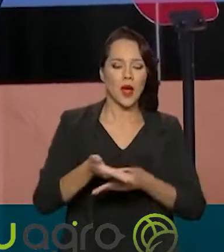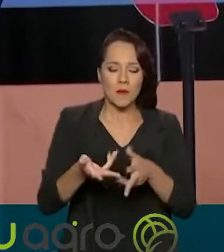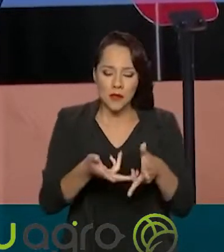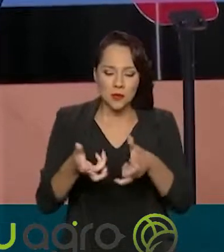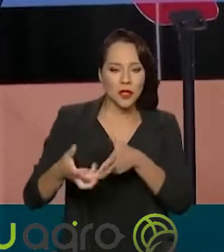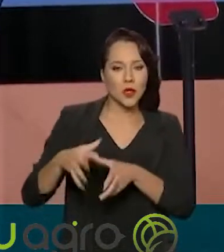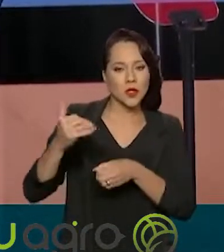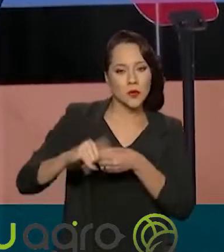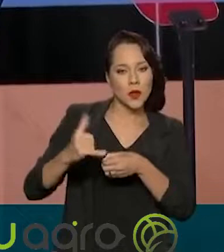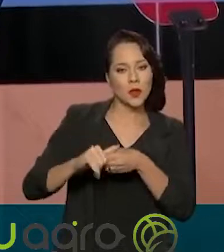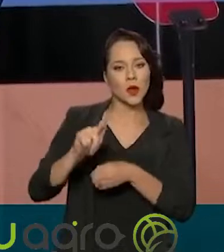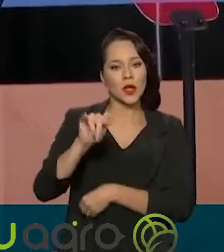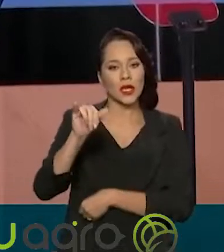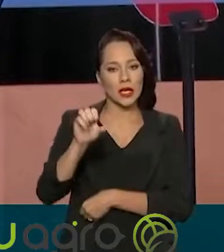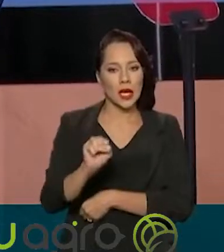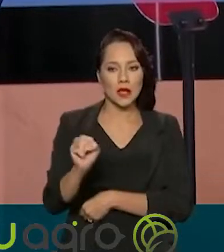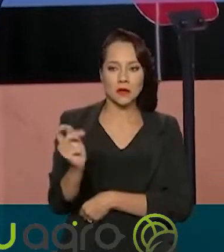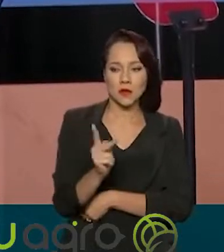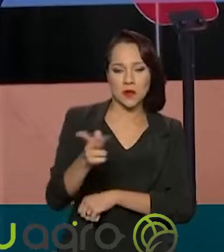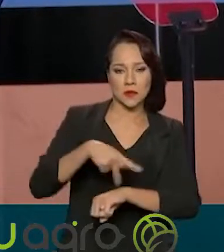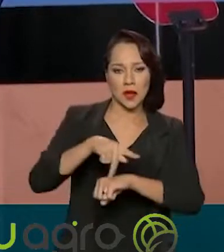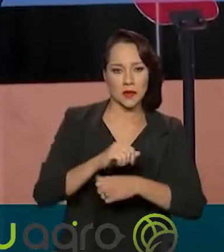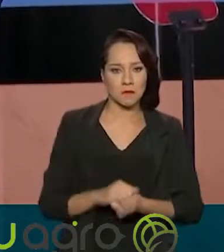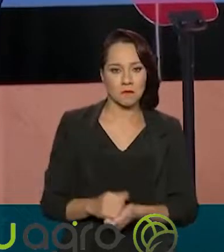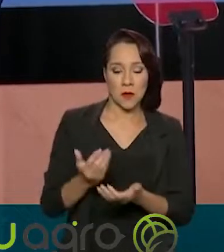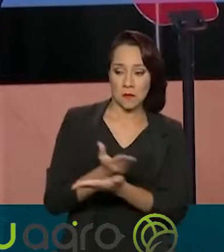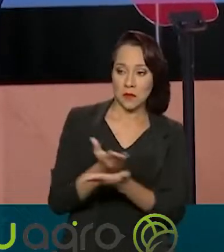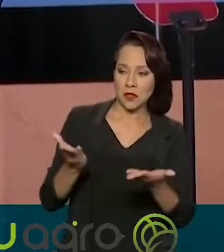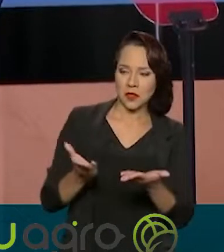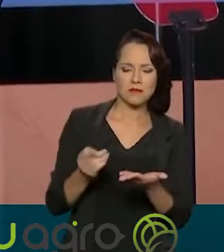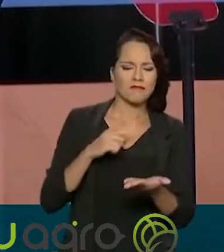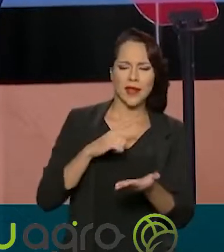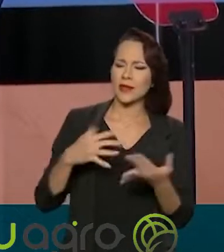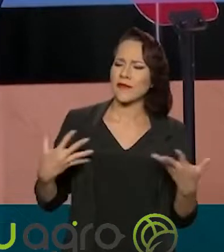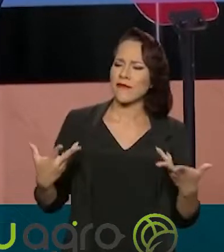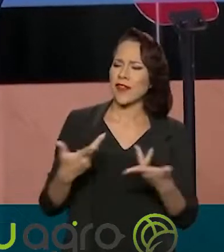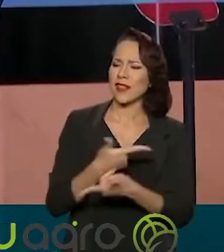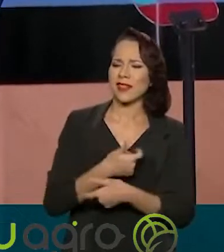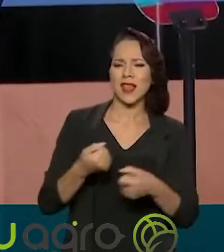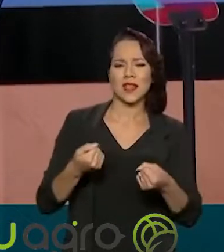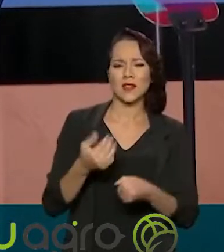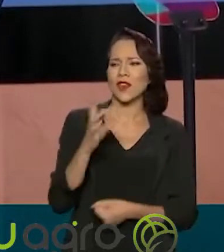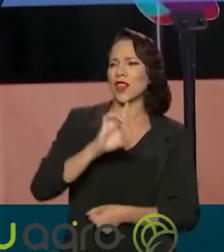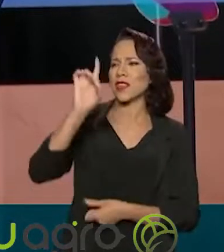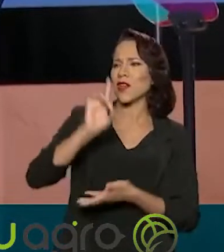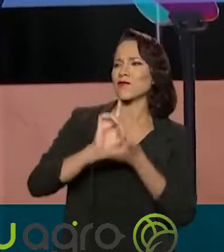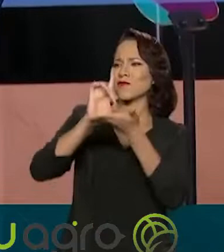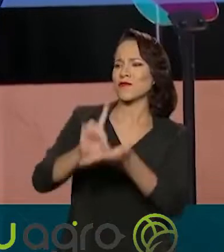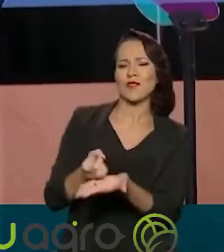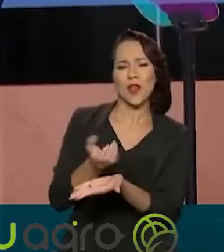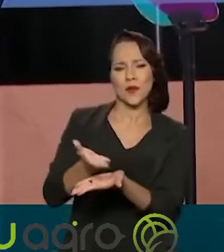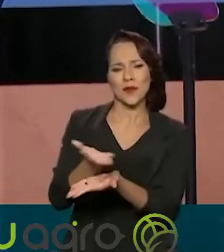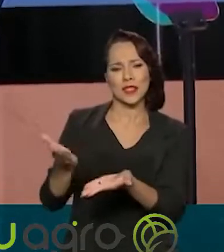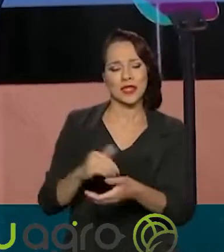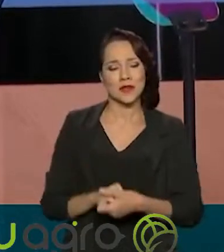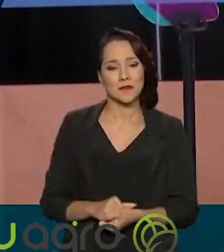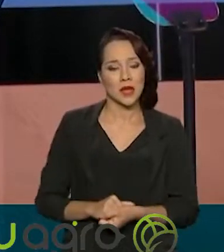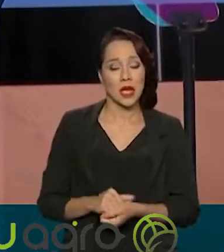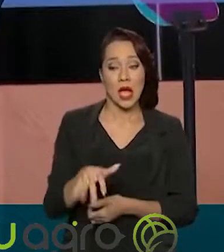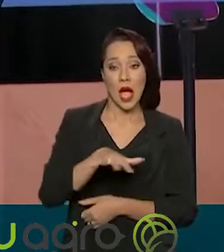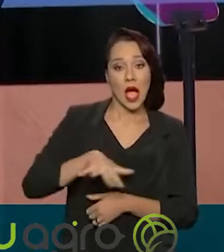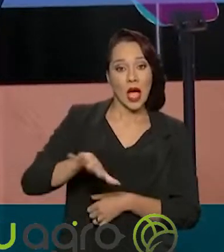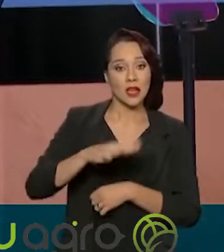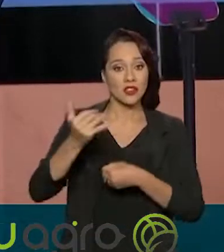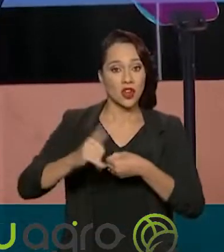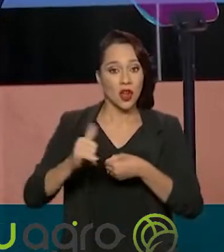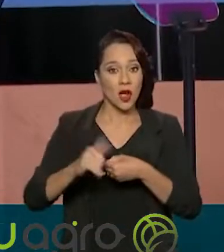petróleo e gás dos seus países. Os senhores têm algo de fantástico que Deus lhes deu. Reservas em óleo e